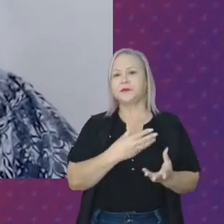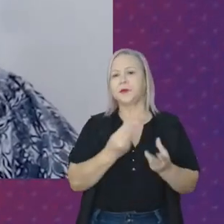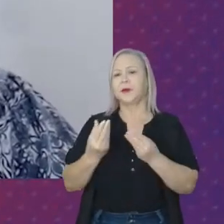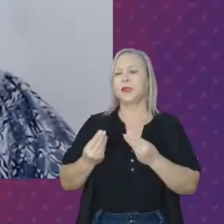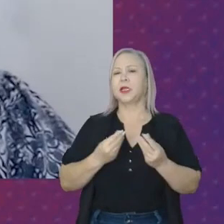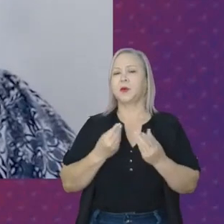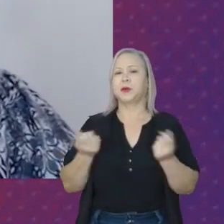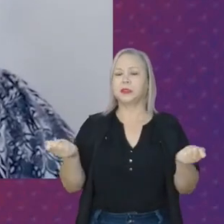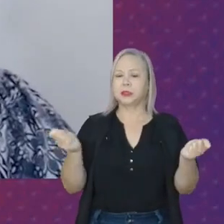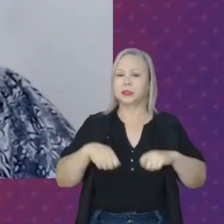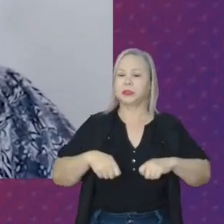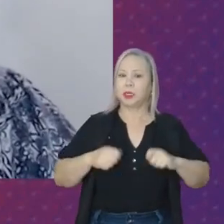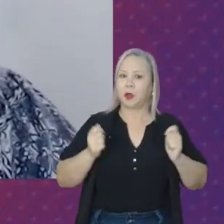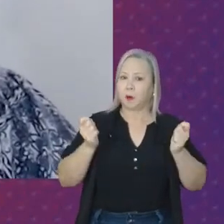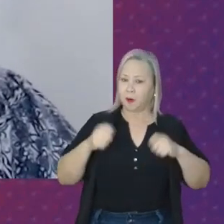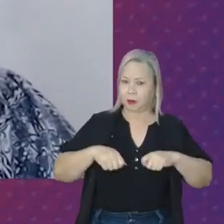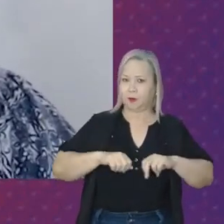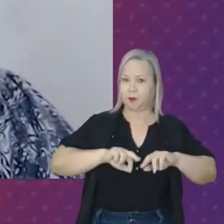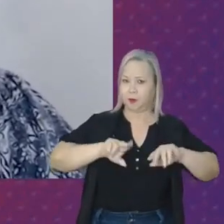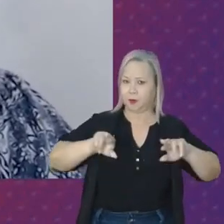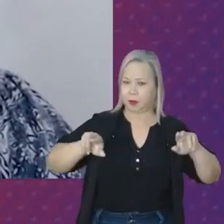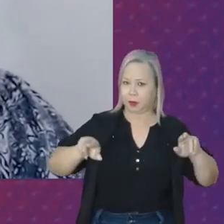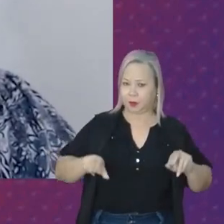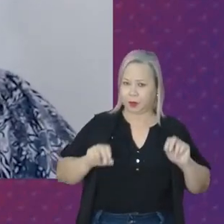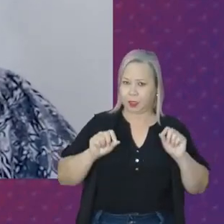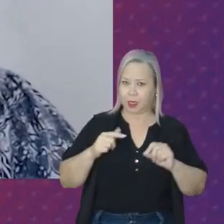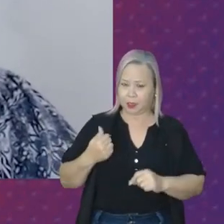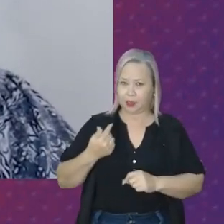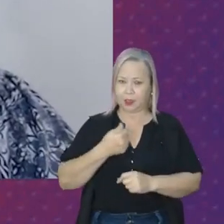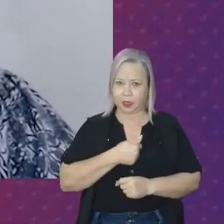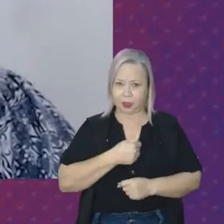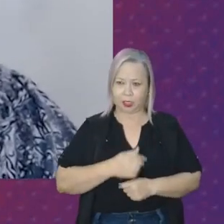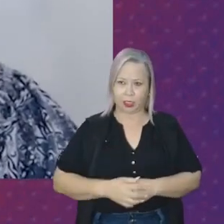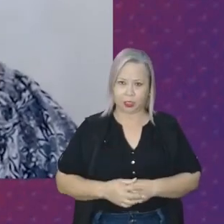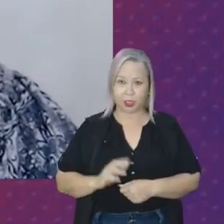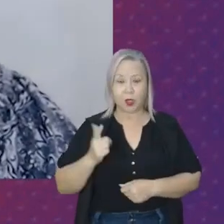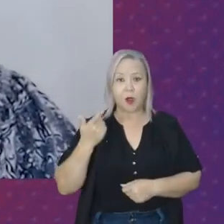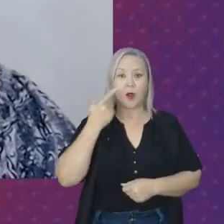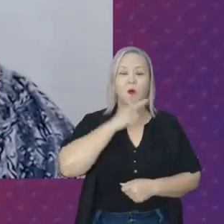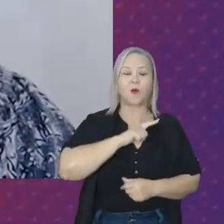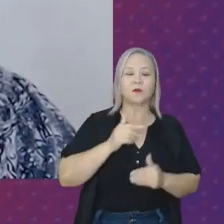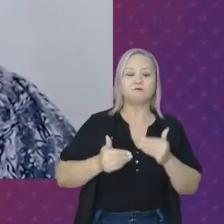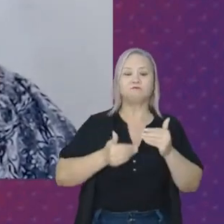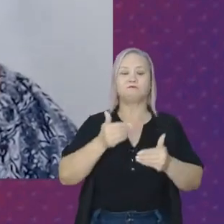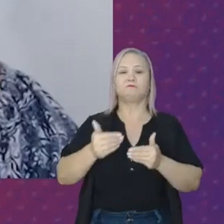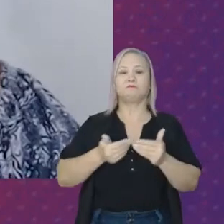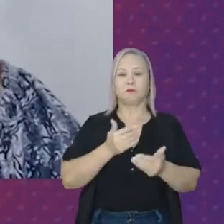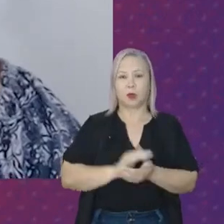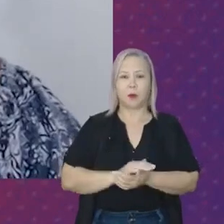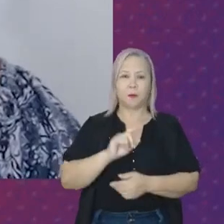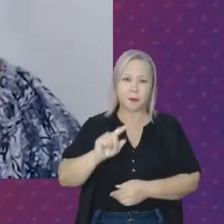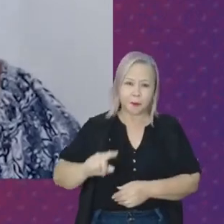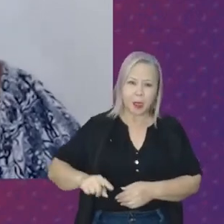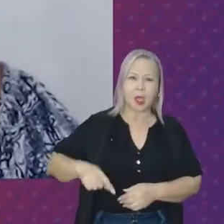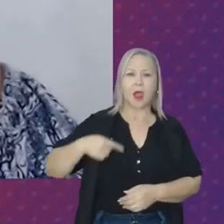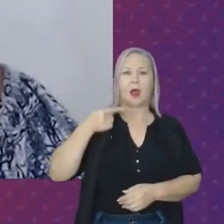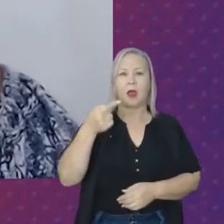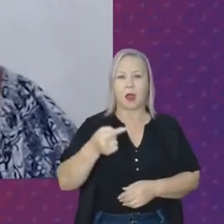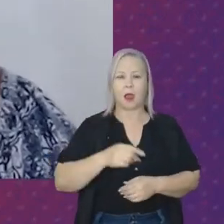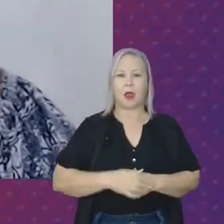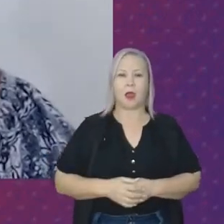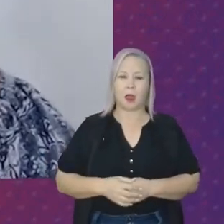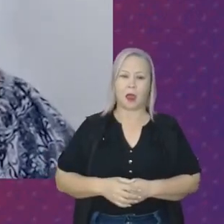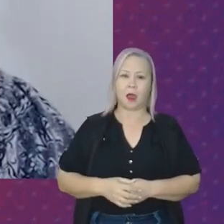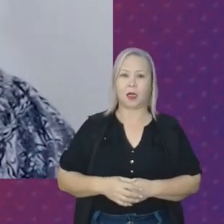muitas possibilidades, né, da gente conseguir avançar para além da Patrulha Maria